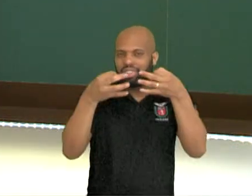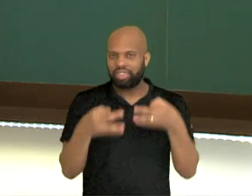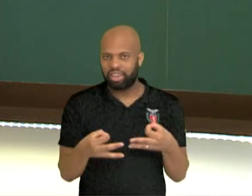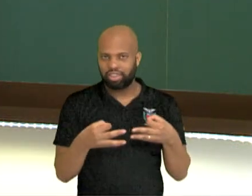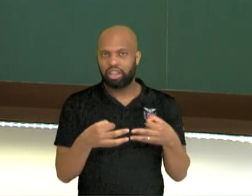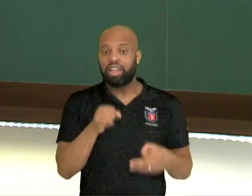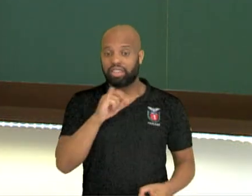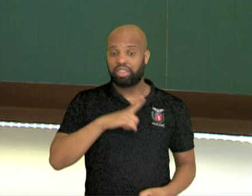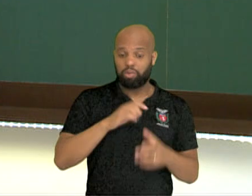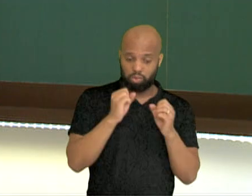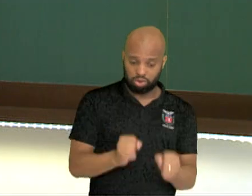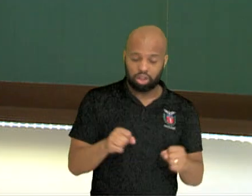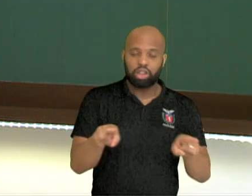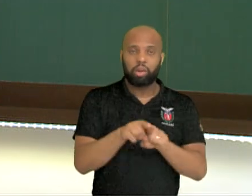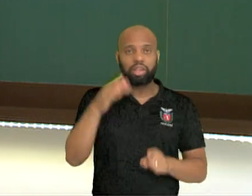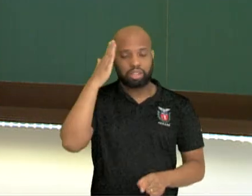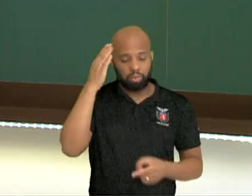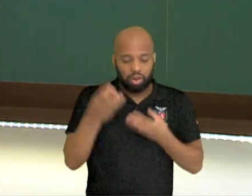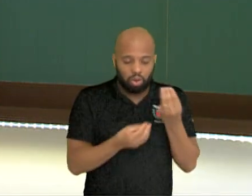a população.